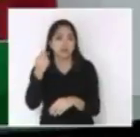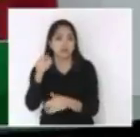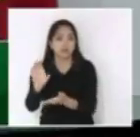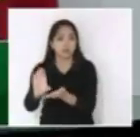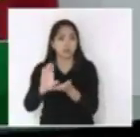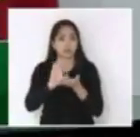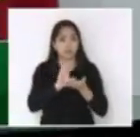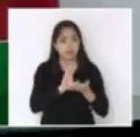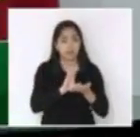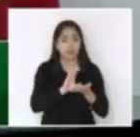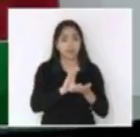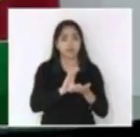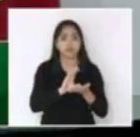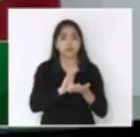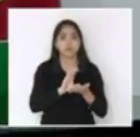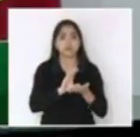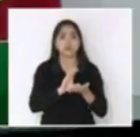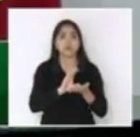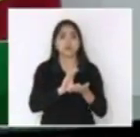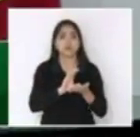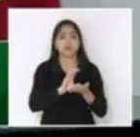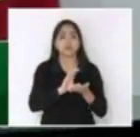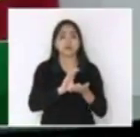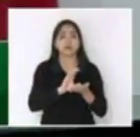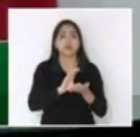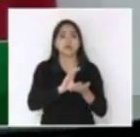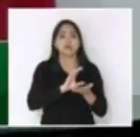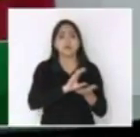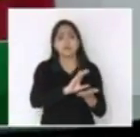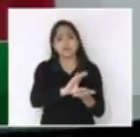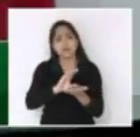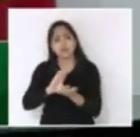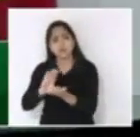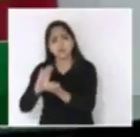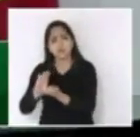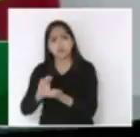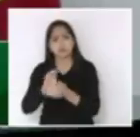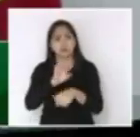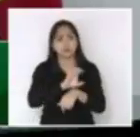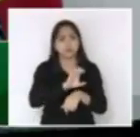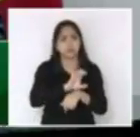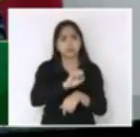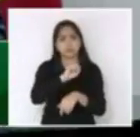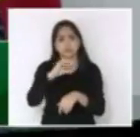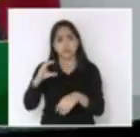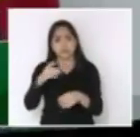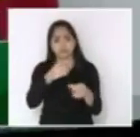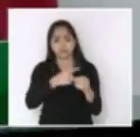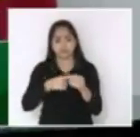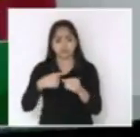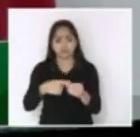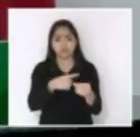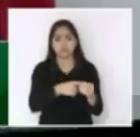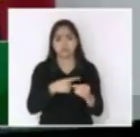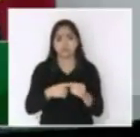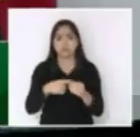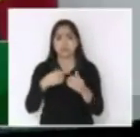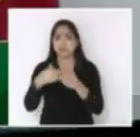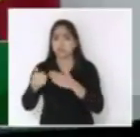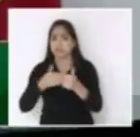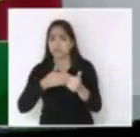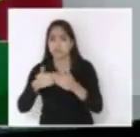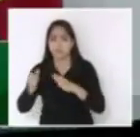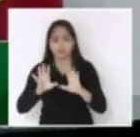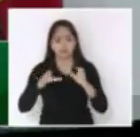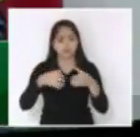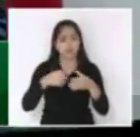para todos os estados de Santa Catarina, independente, os municípios de Santa Catarina, independente de bandeira